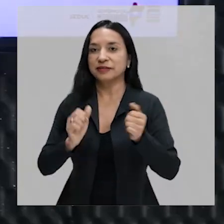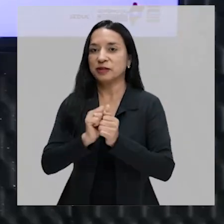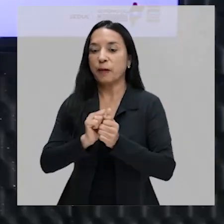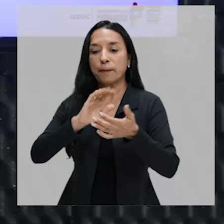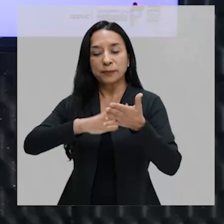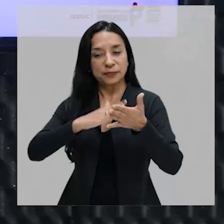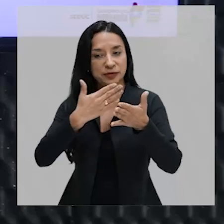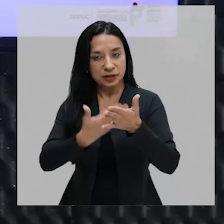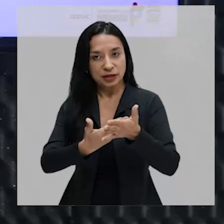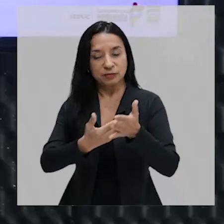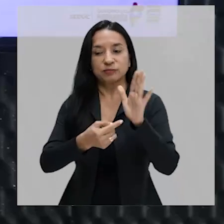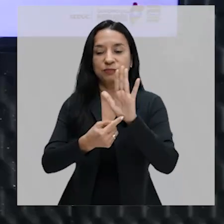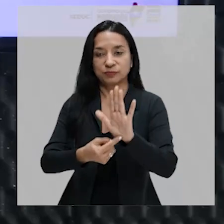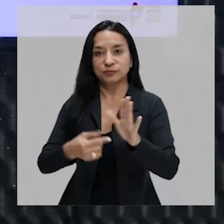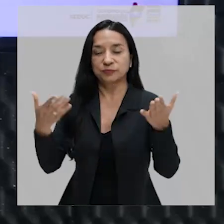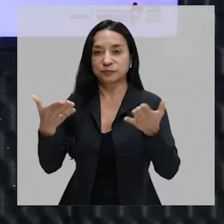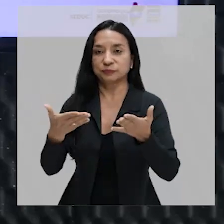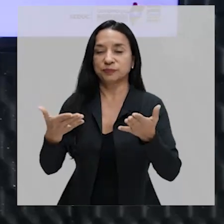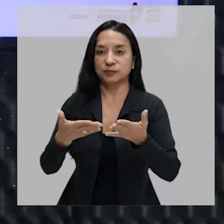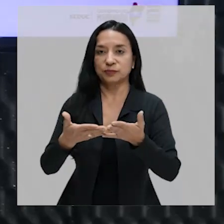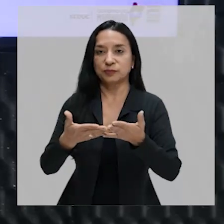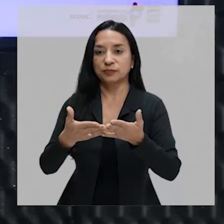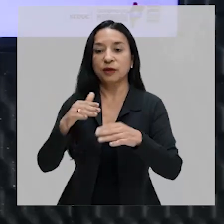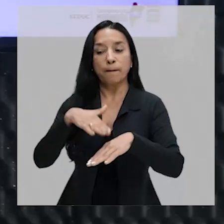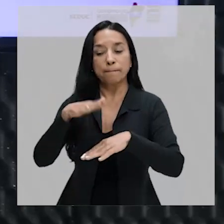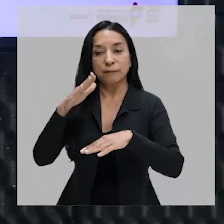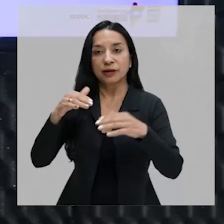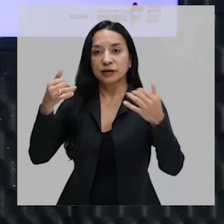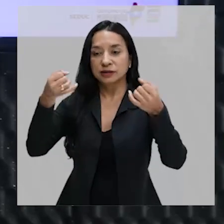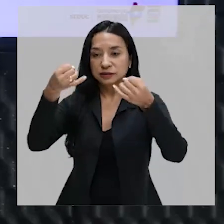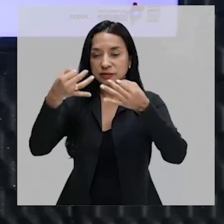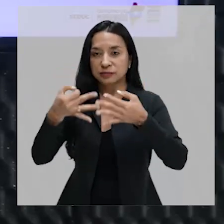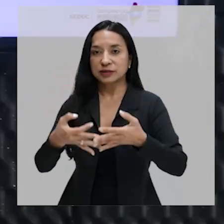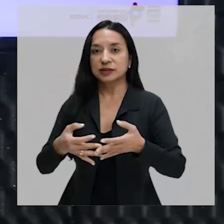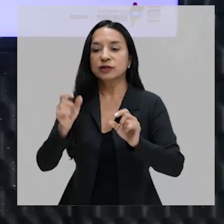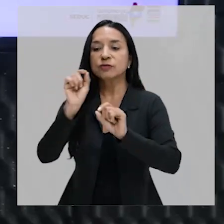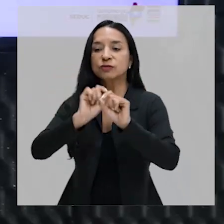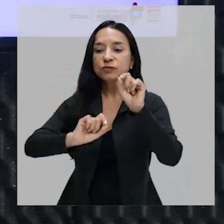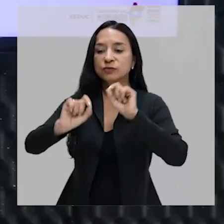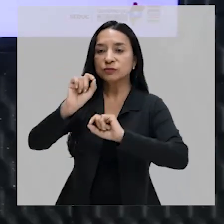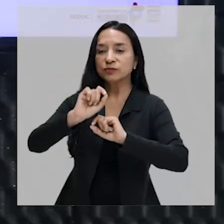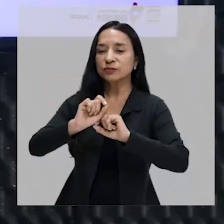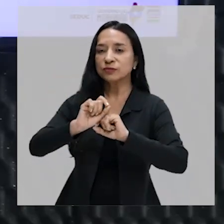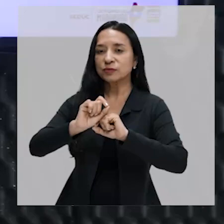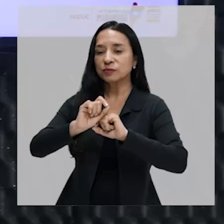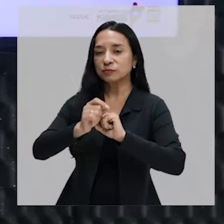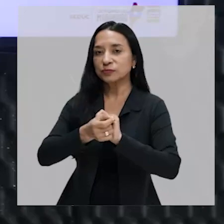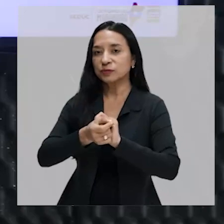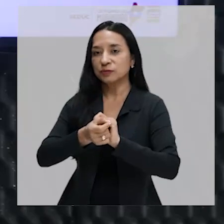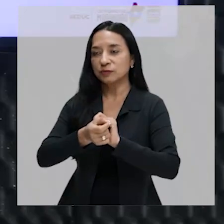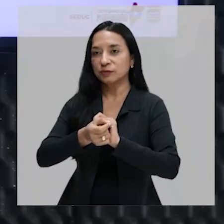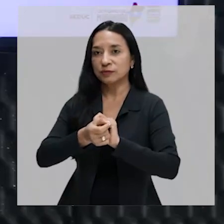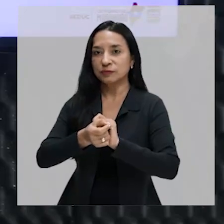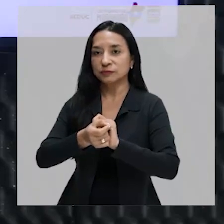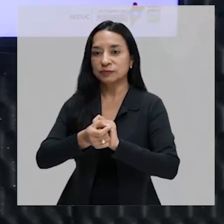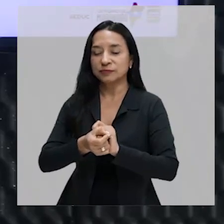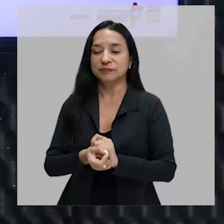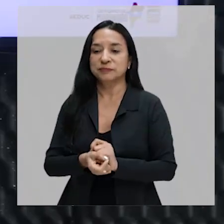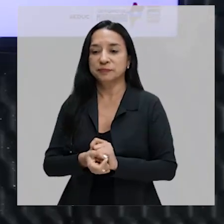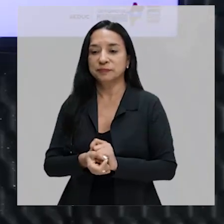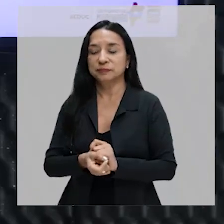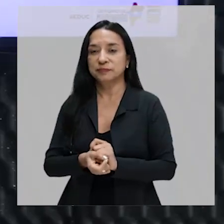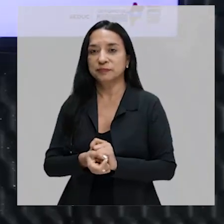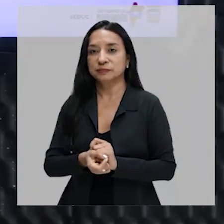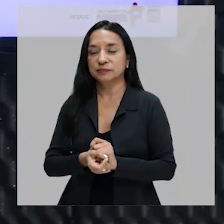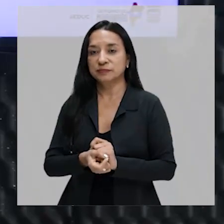vamos trazer para vocês mais explicações sobre o que, meu Deus, concordância. Eu estou esquecendo das coisas? Não, estou brincando com